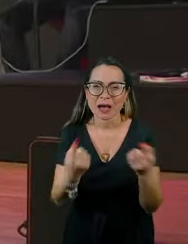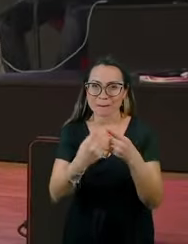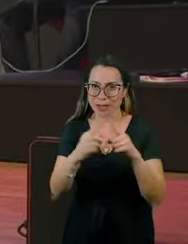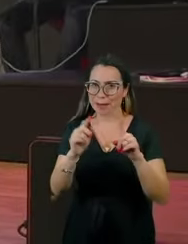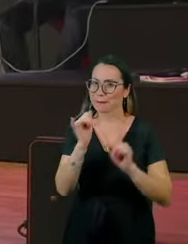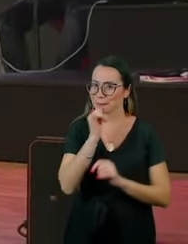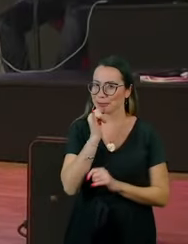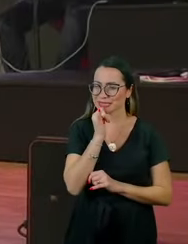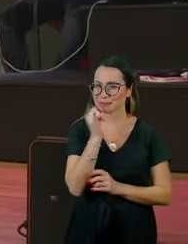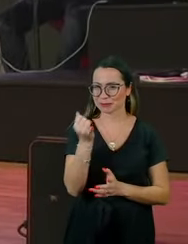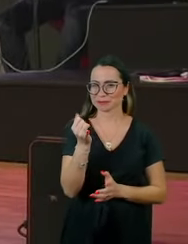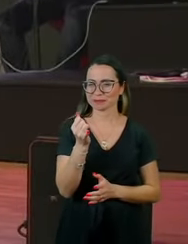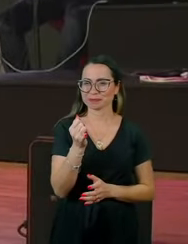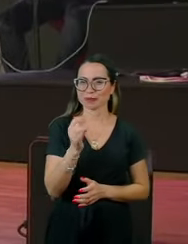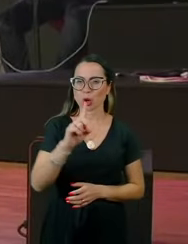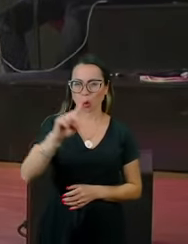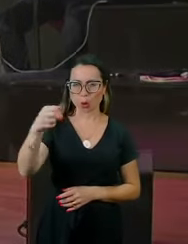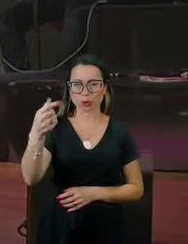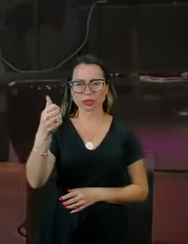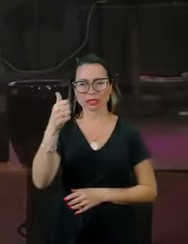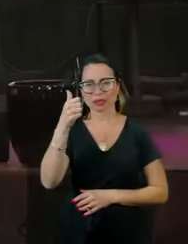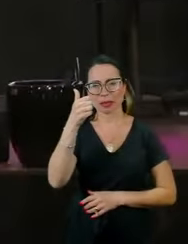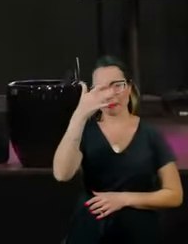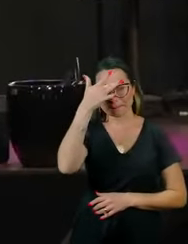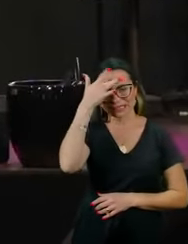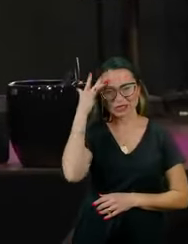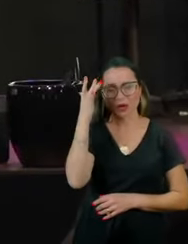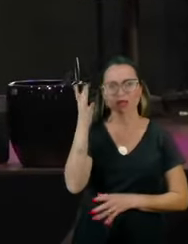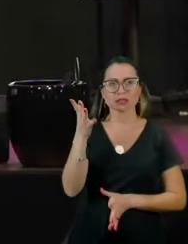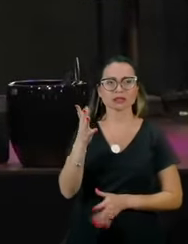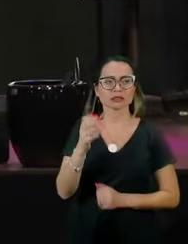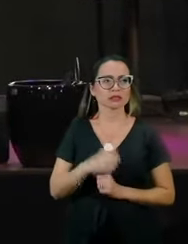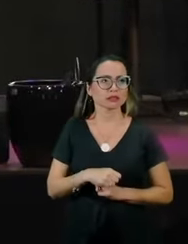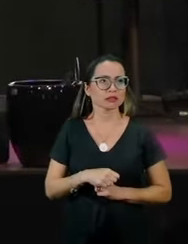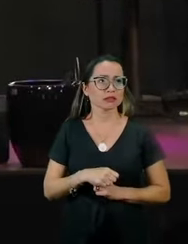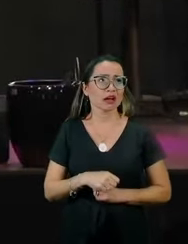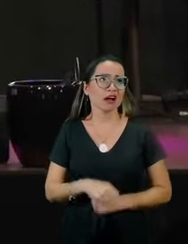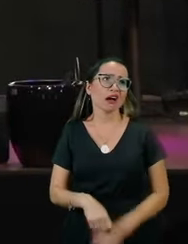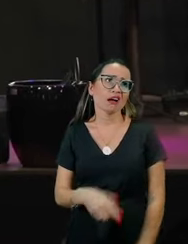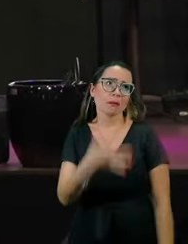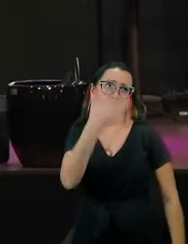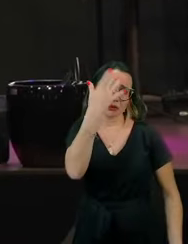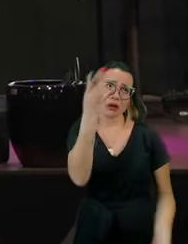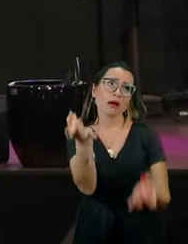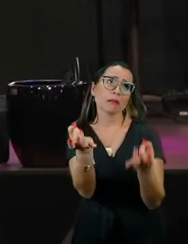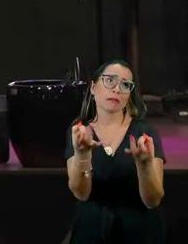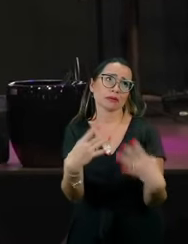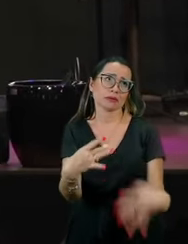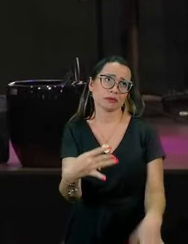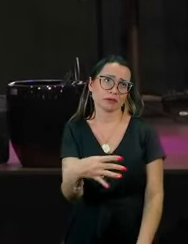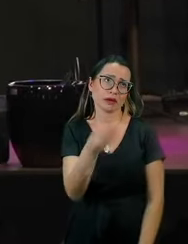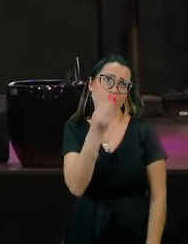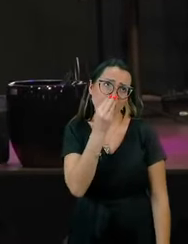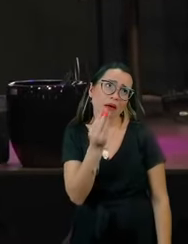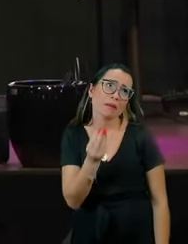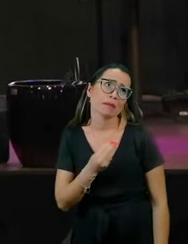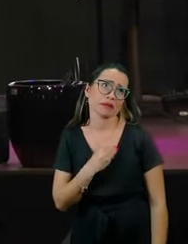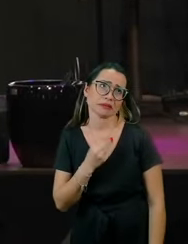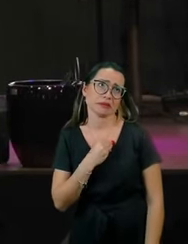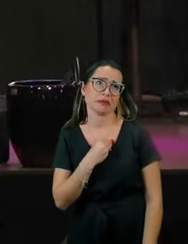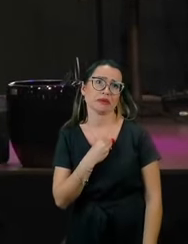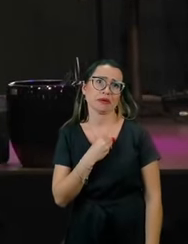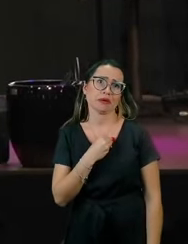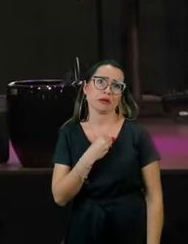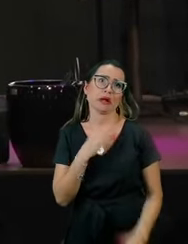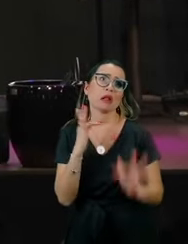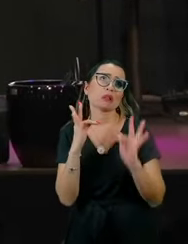dobra, sempre tem uma reclamação. Sempre se sente deixado de lado. Sempre tem uma... Está tudo perfeito,